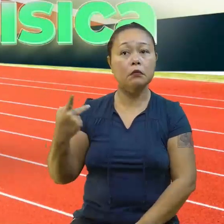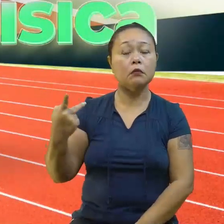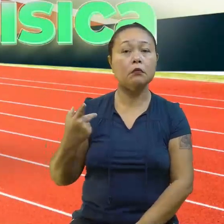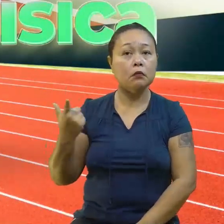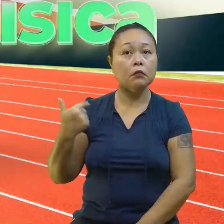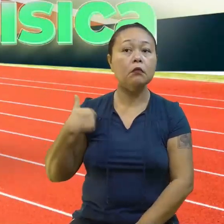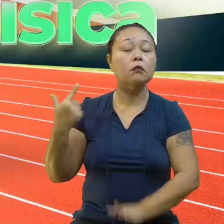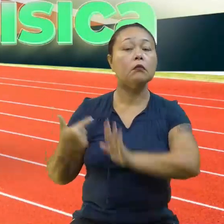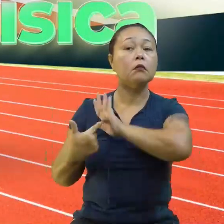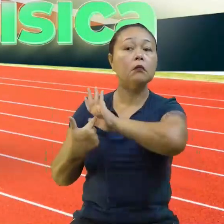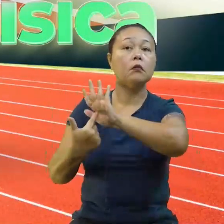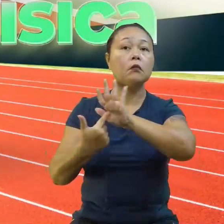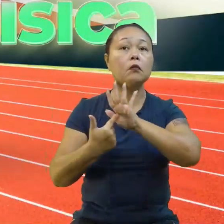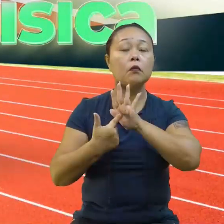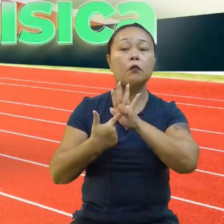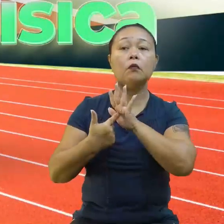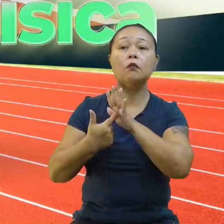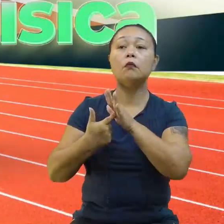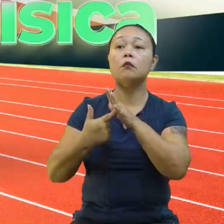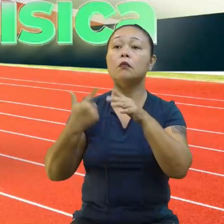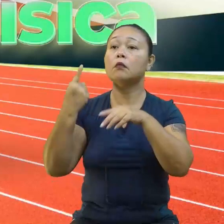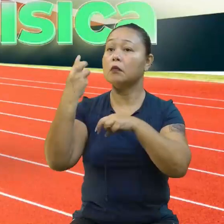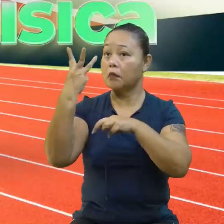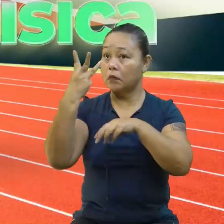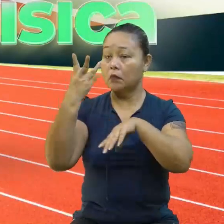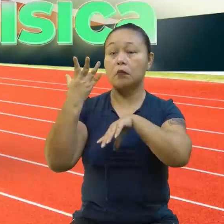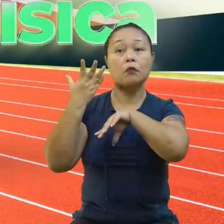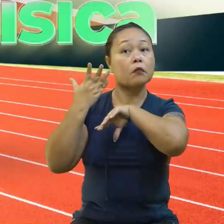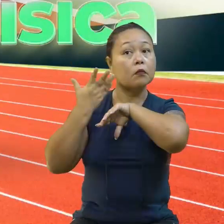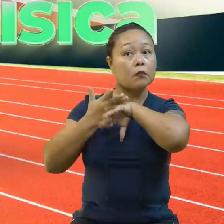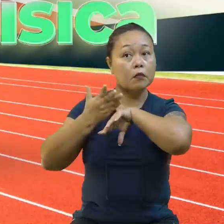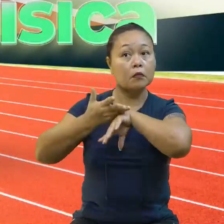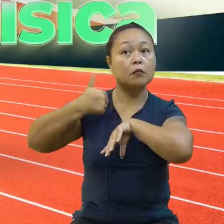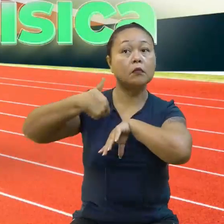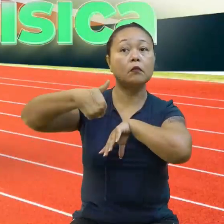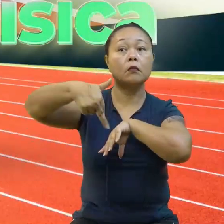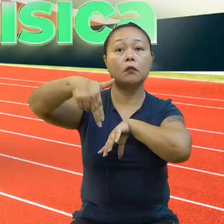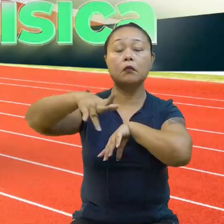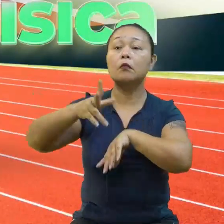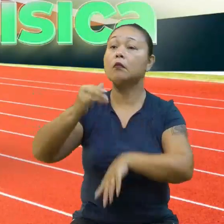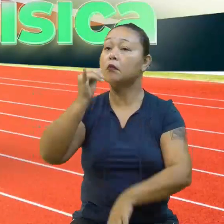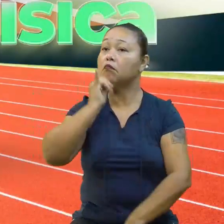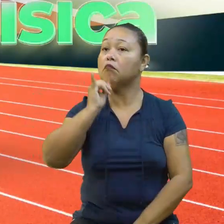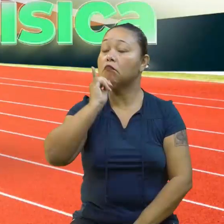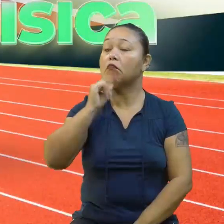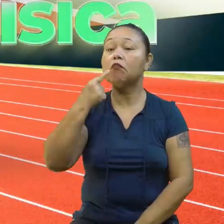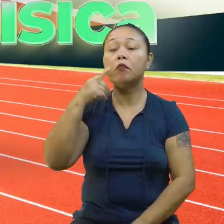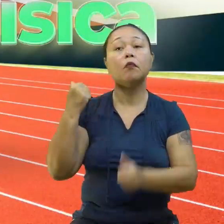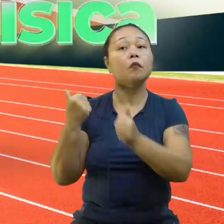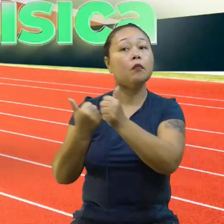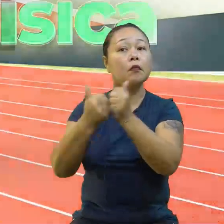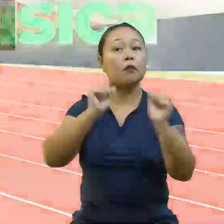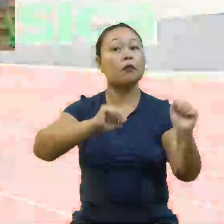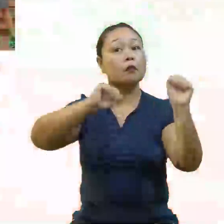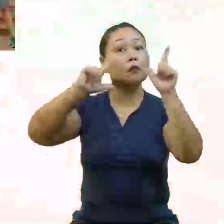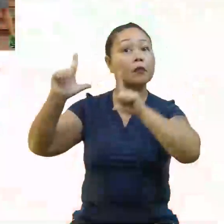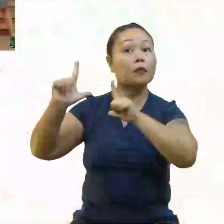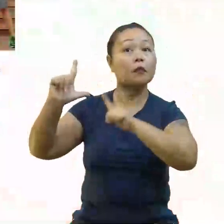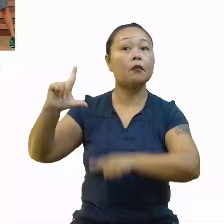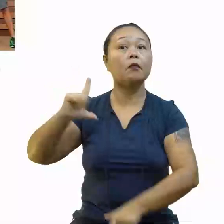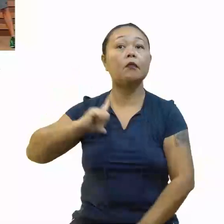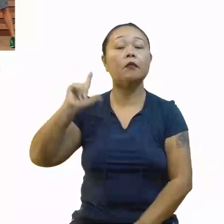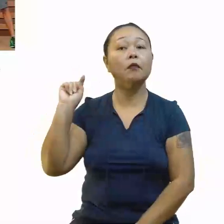para vocês. São 3 exercícios e nós vamos exemplificar aqui. Acompanha comigo aí no slide. Então nós